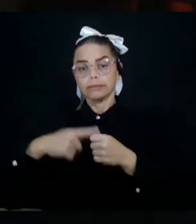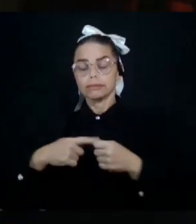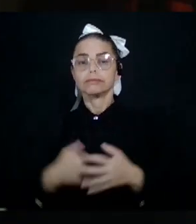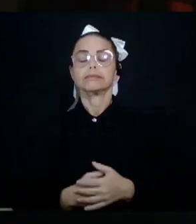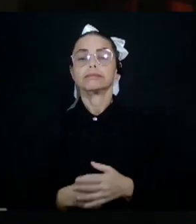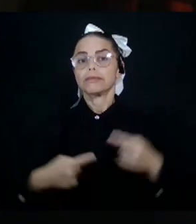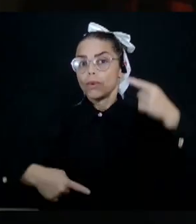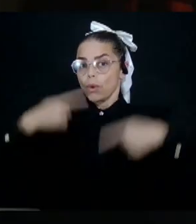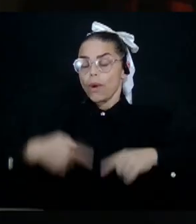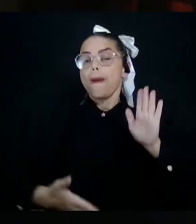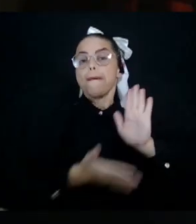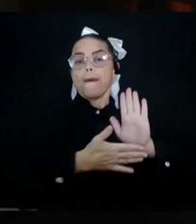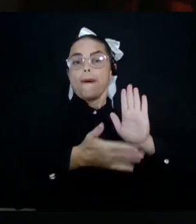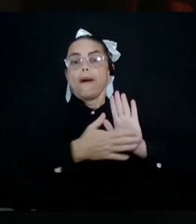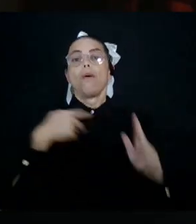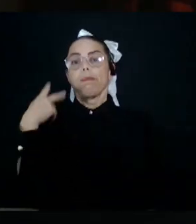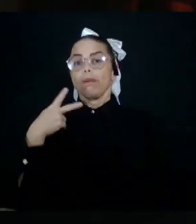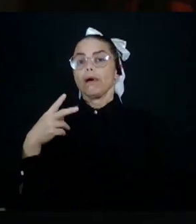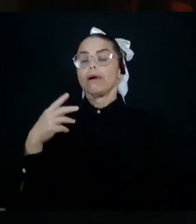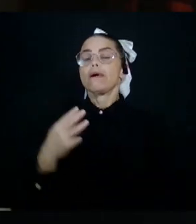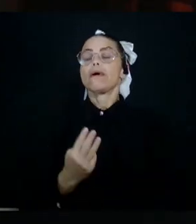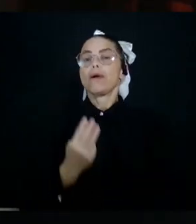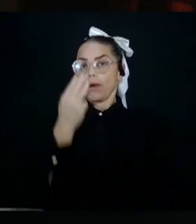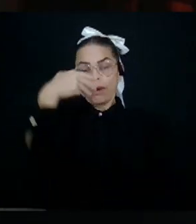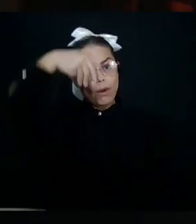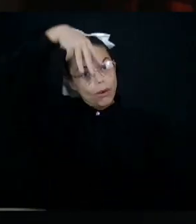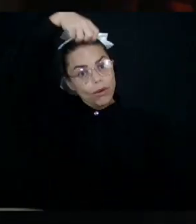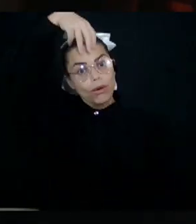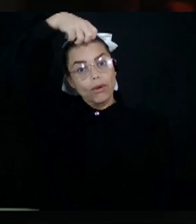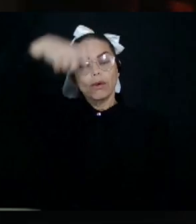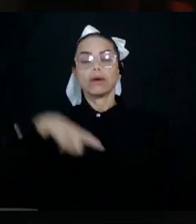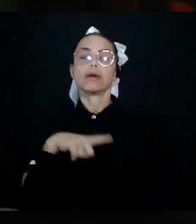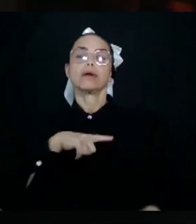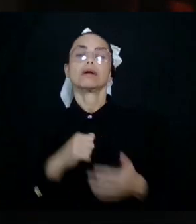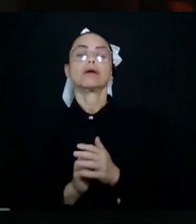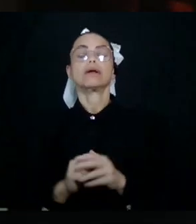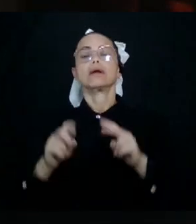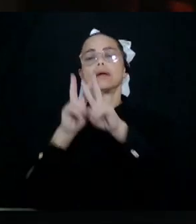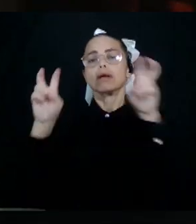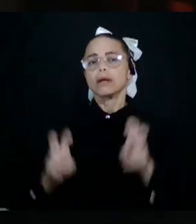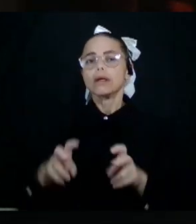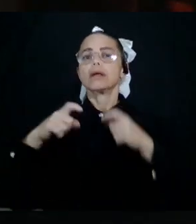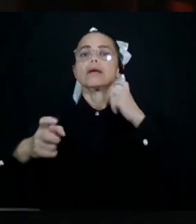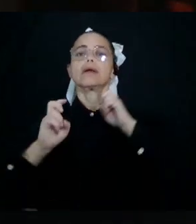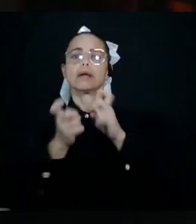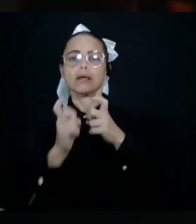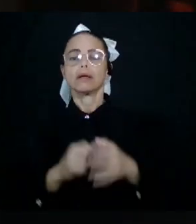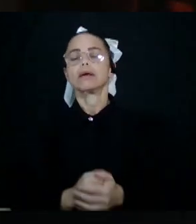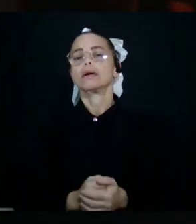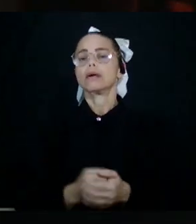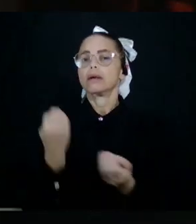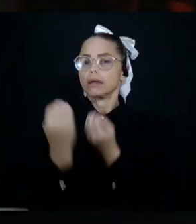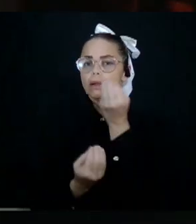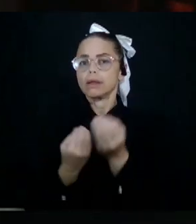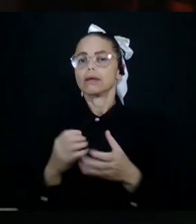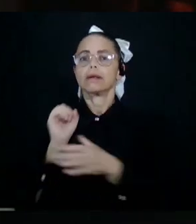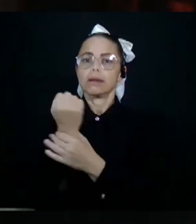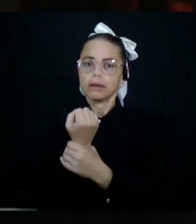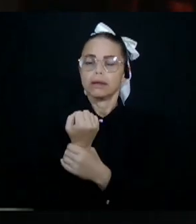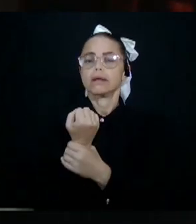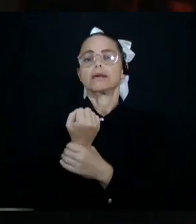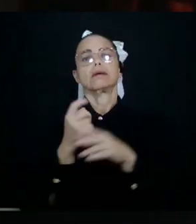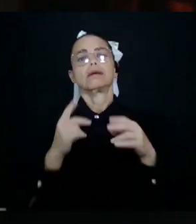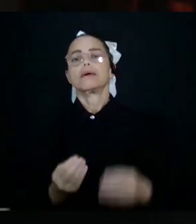pelo vereador Wagner Romão. A reunião também tem como tema, aliás, como garantir as mesmas